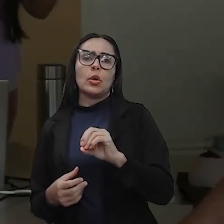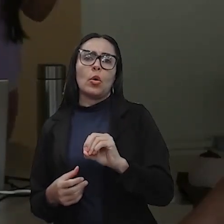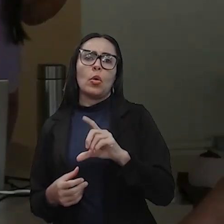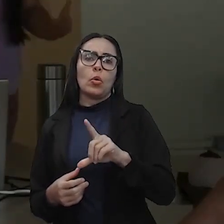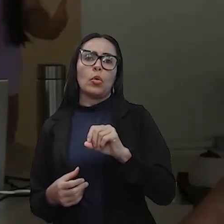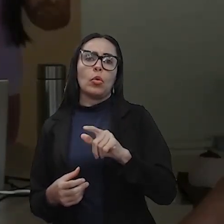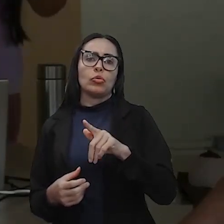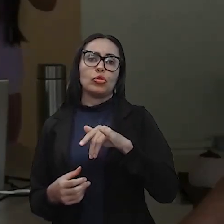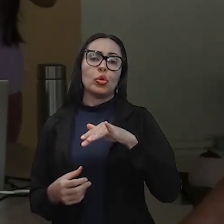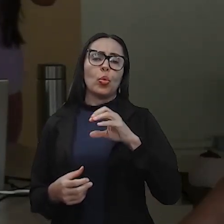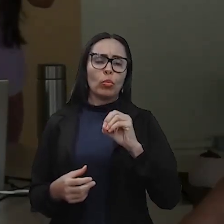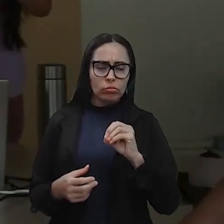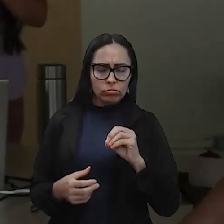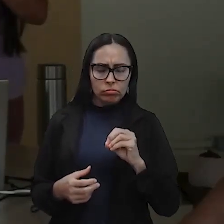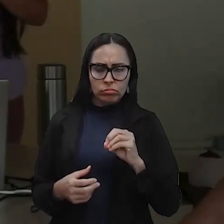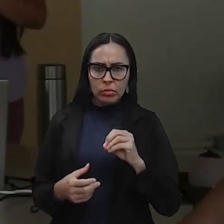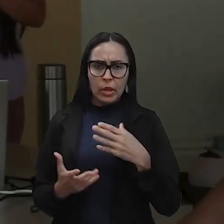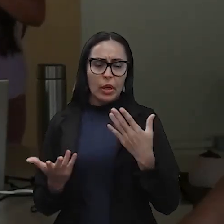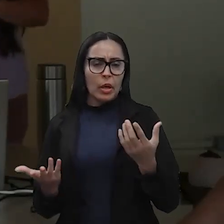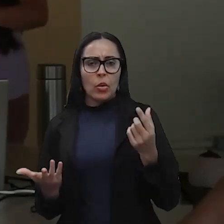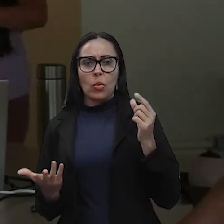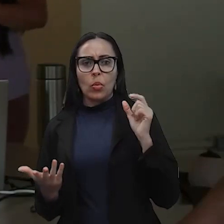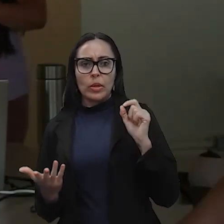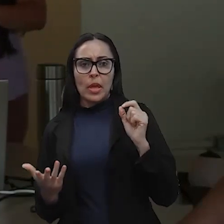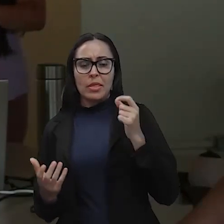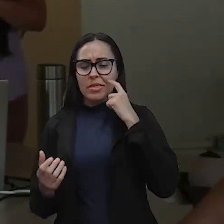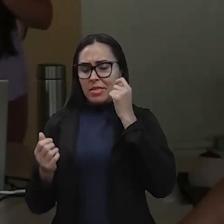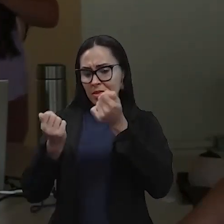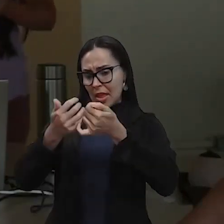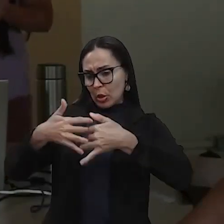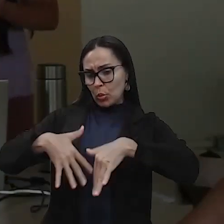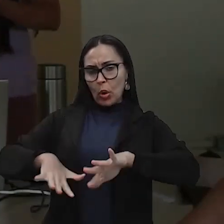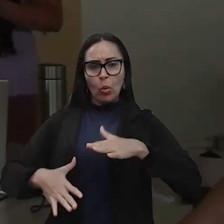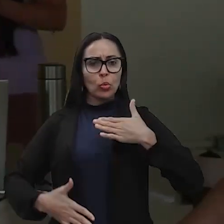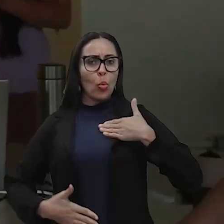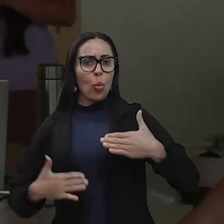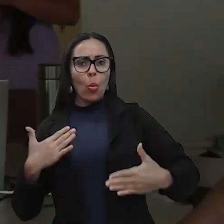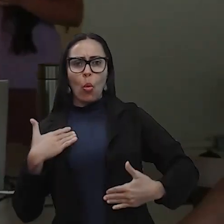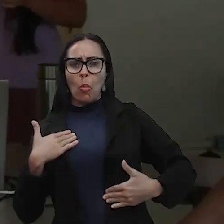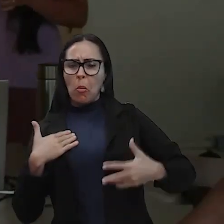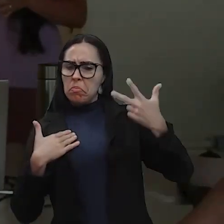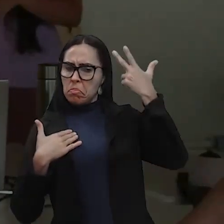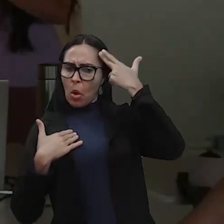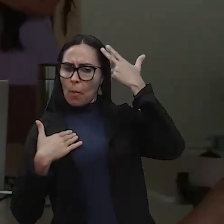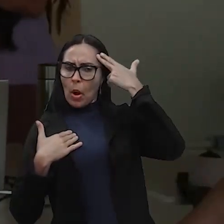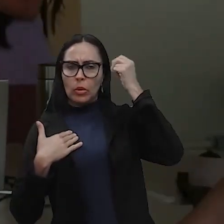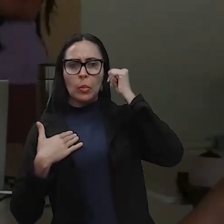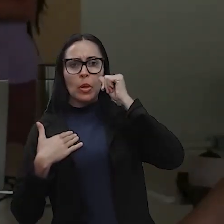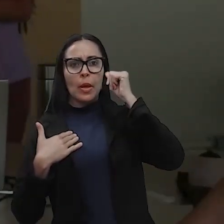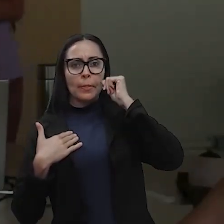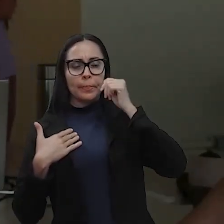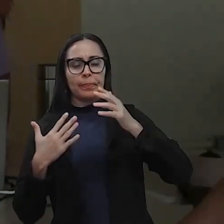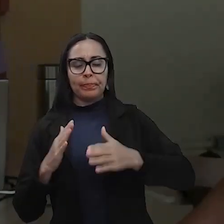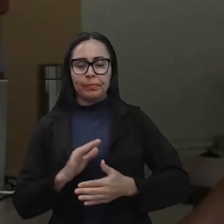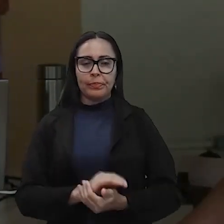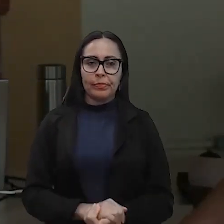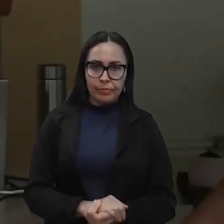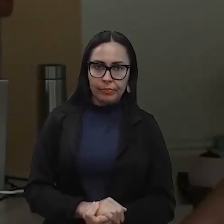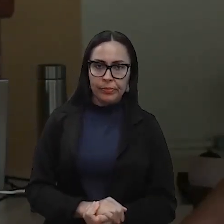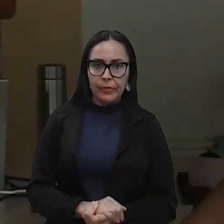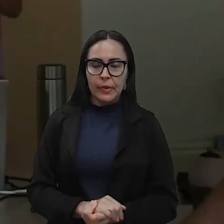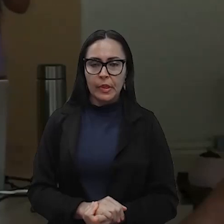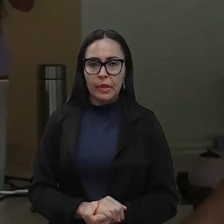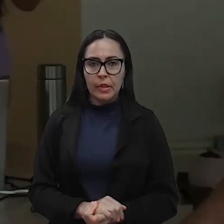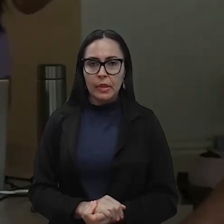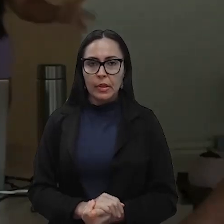isso? Fisiológico é o que é natural do corpo da mulher, o que não é doença. Quais são os sintomas normais? Sangramento mensal,